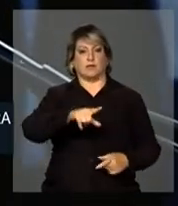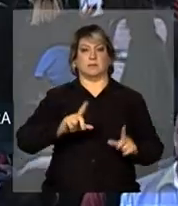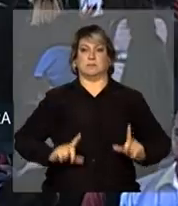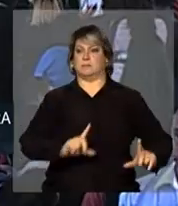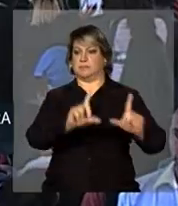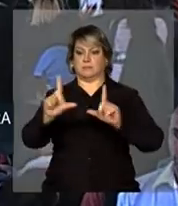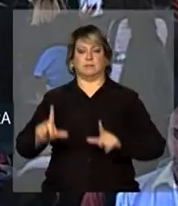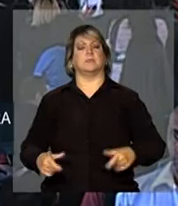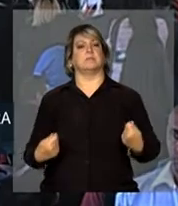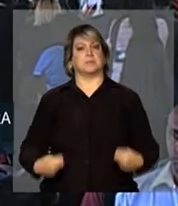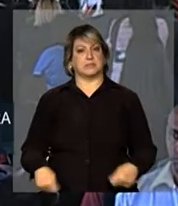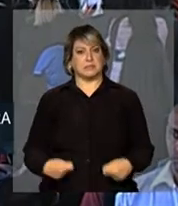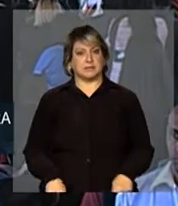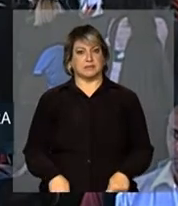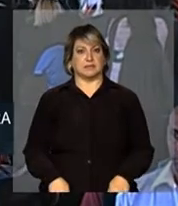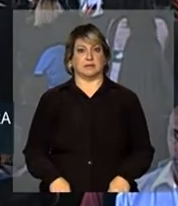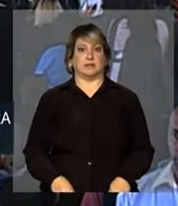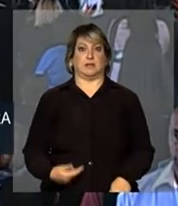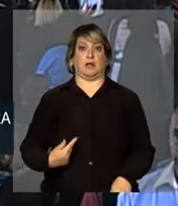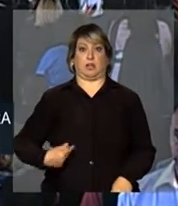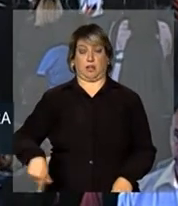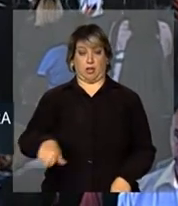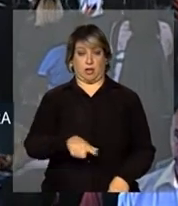queiram. Já que nós estamos